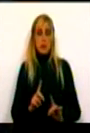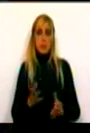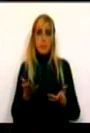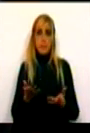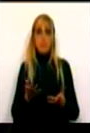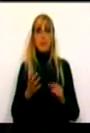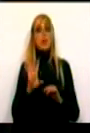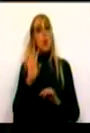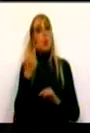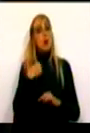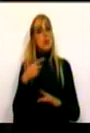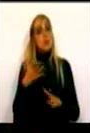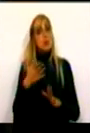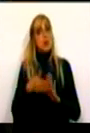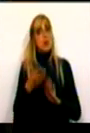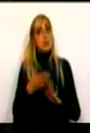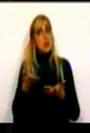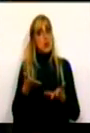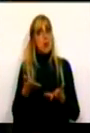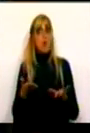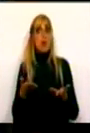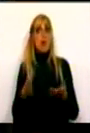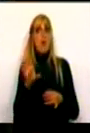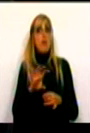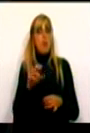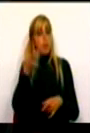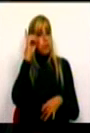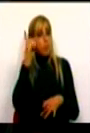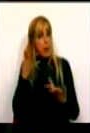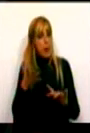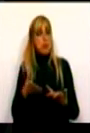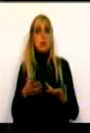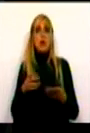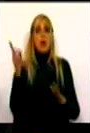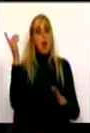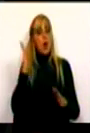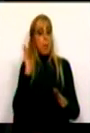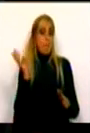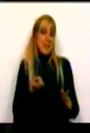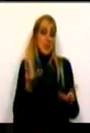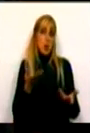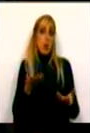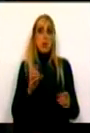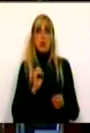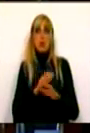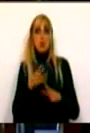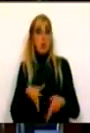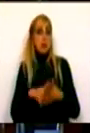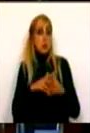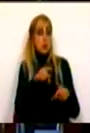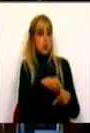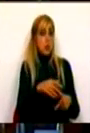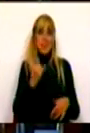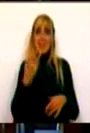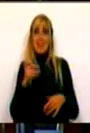quando nossos paixão meios dos bombeiros é obrigatória de tan despachar mais de outras estruturas e nem